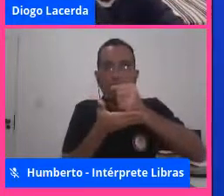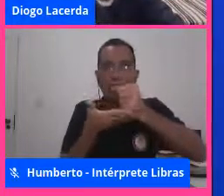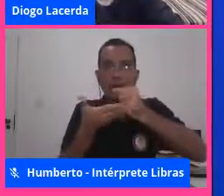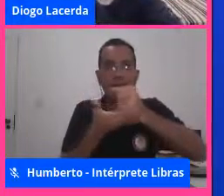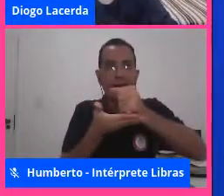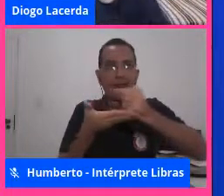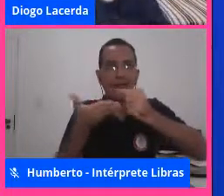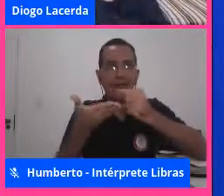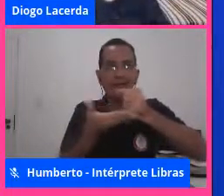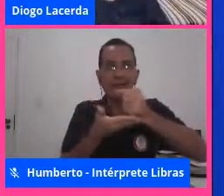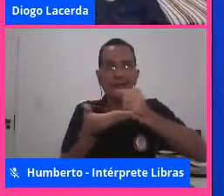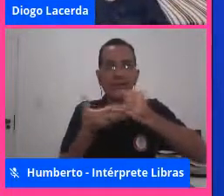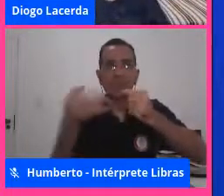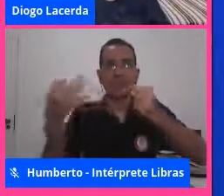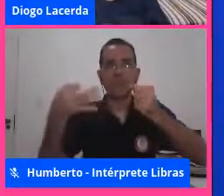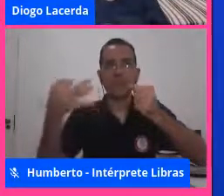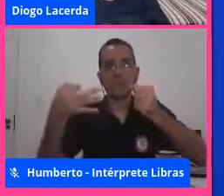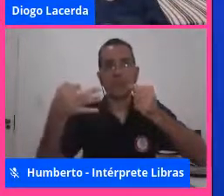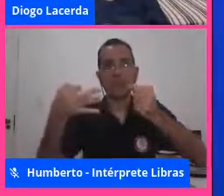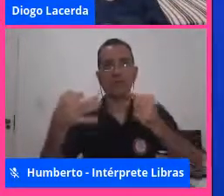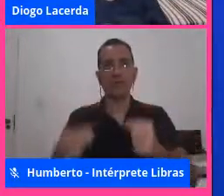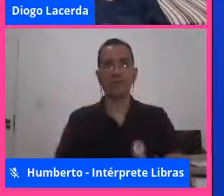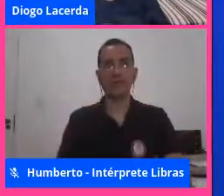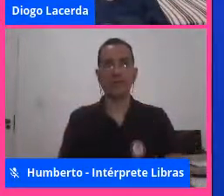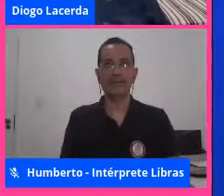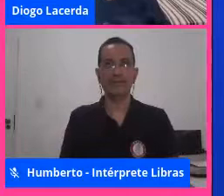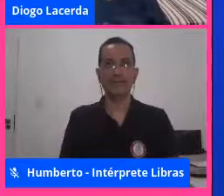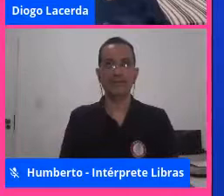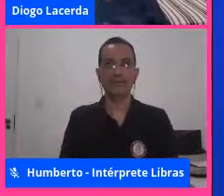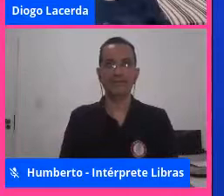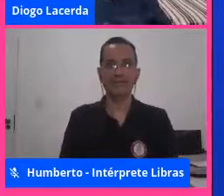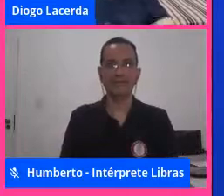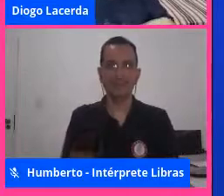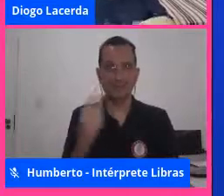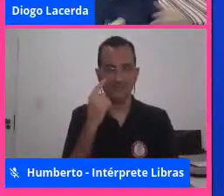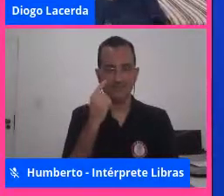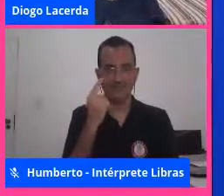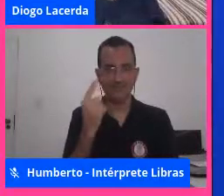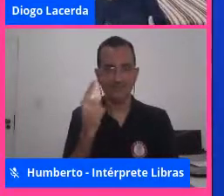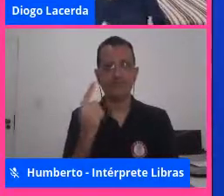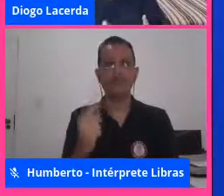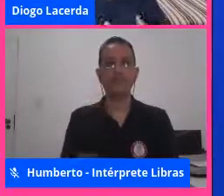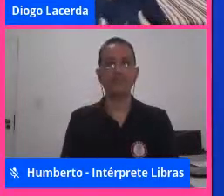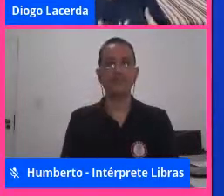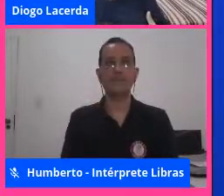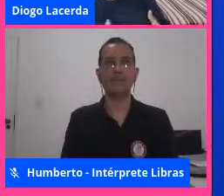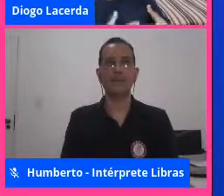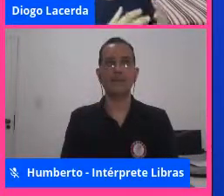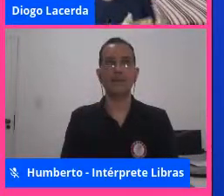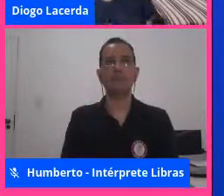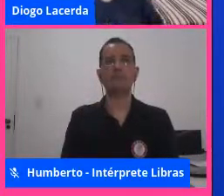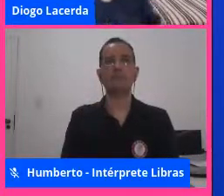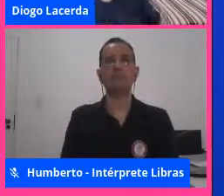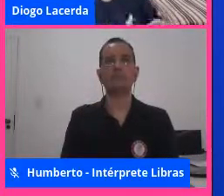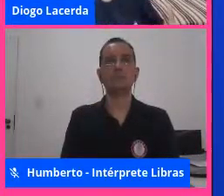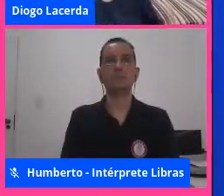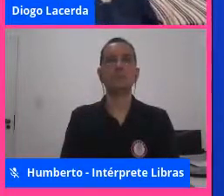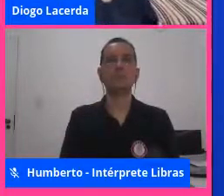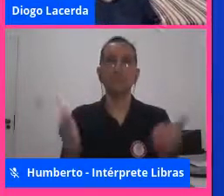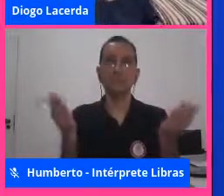Então, você tem aqui a parede lisa com 2 milímetros. E aqui a gente tem agora o